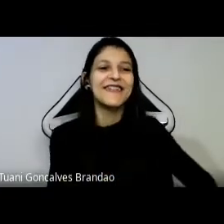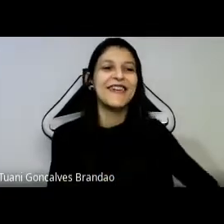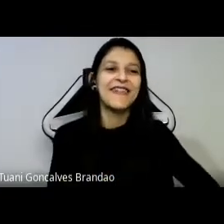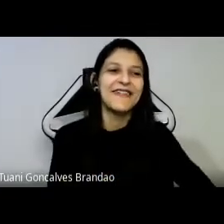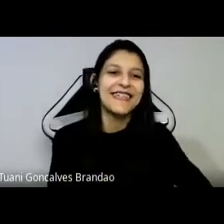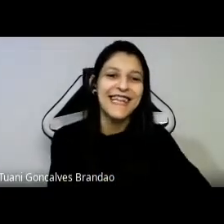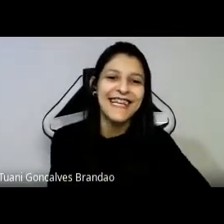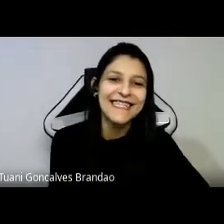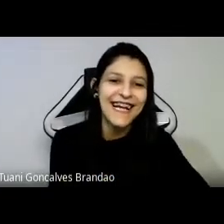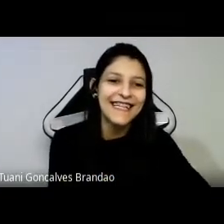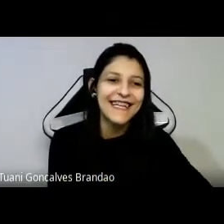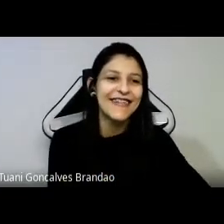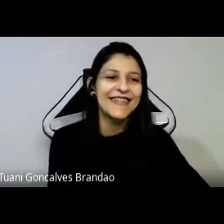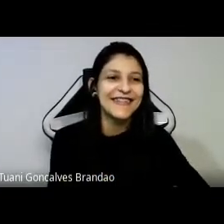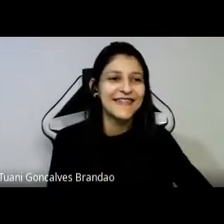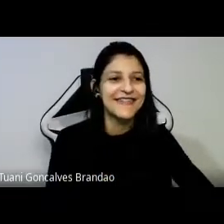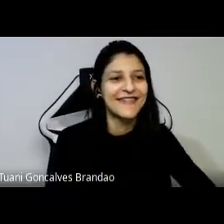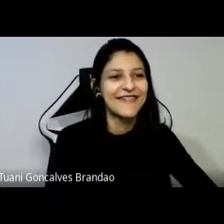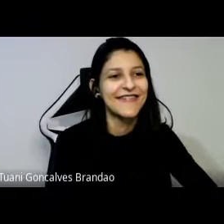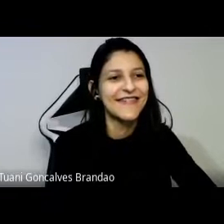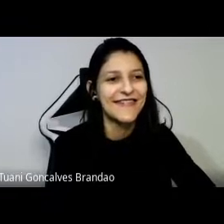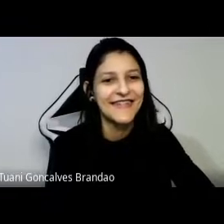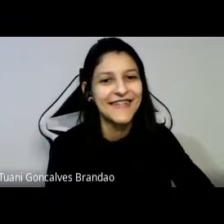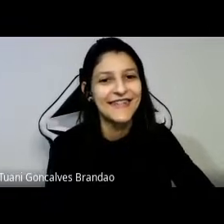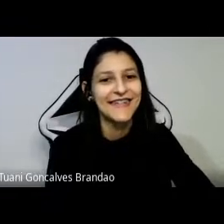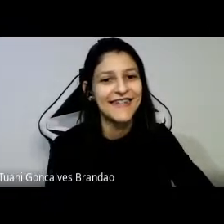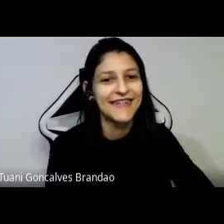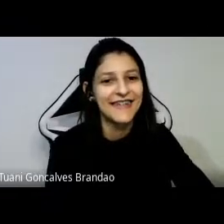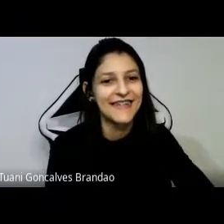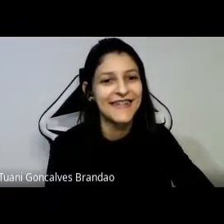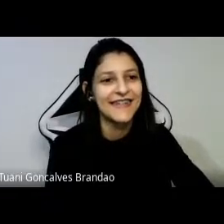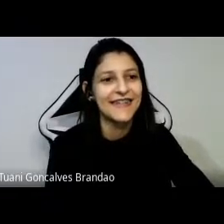Vamos ver, a turma vai começar a dar risada, hein? Olha só.